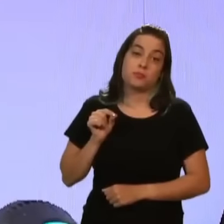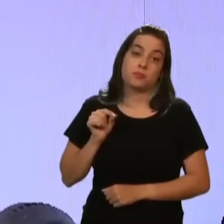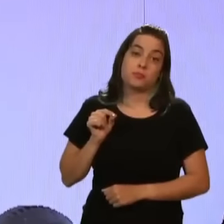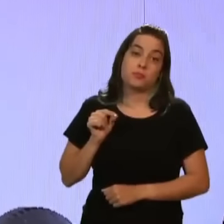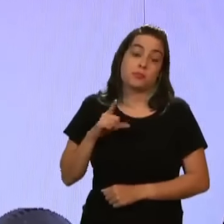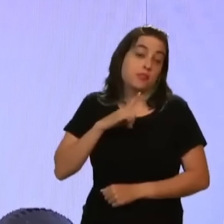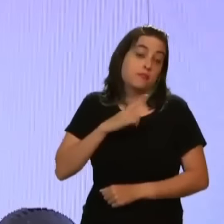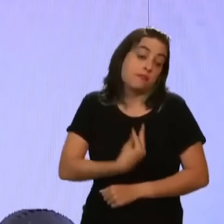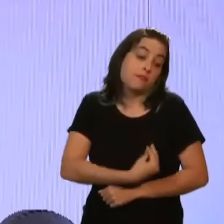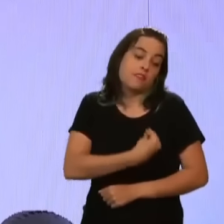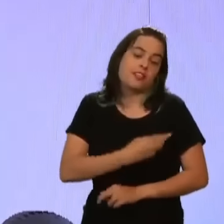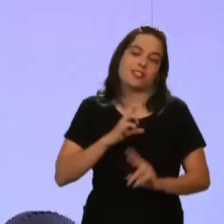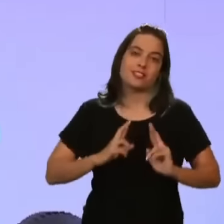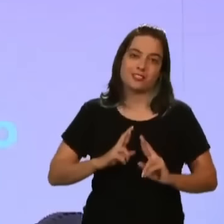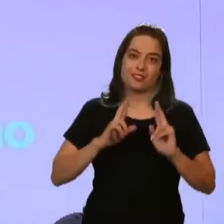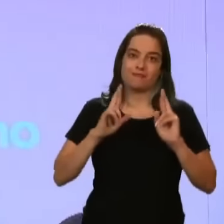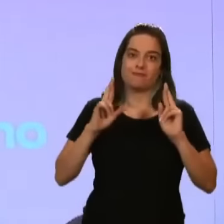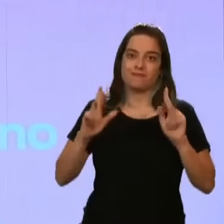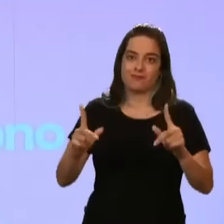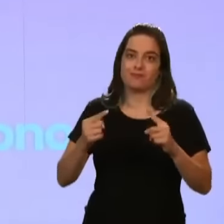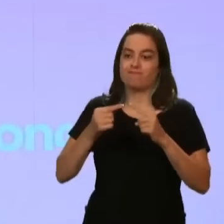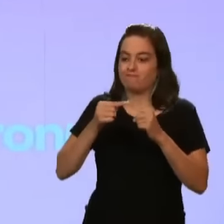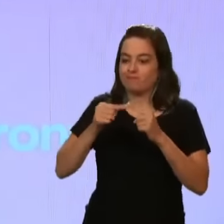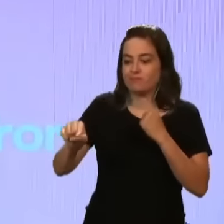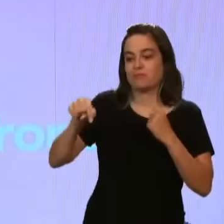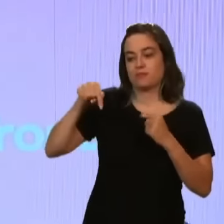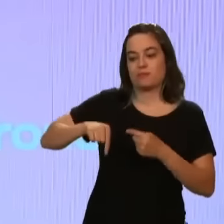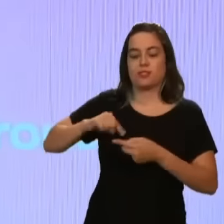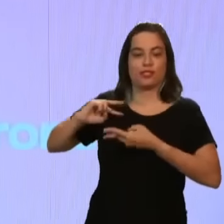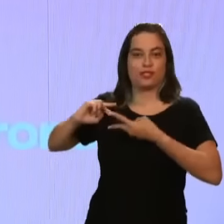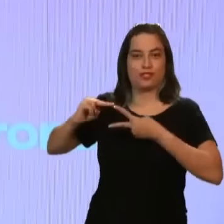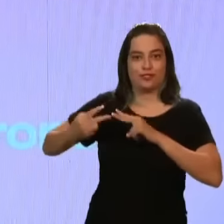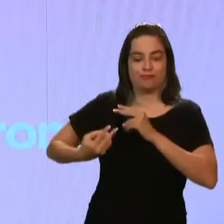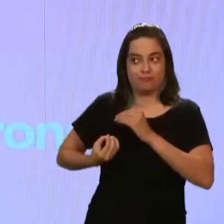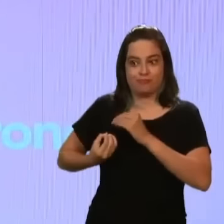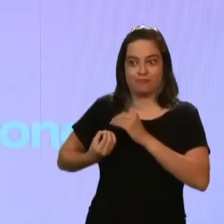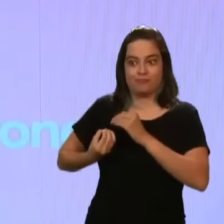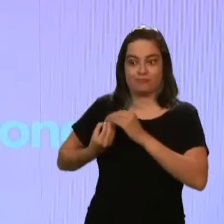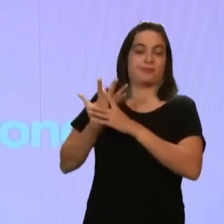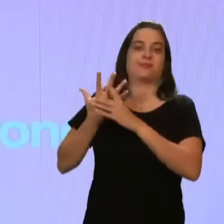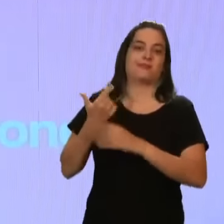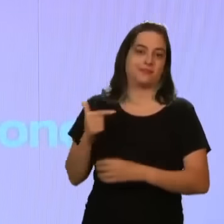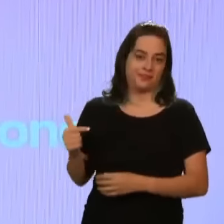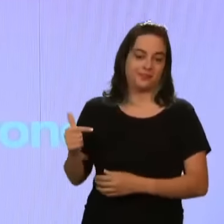ter um estilo de vida que não vai acordar os genes mauzinhos.